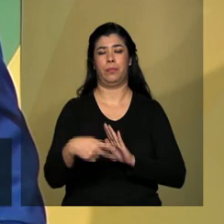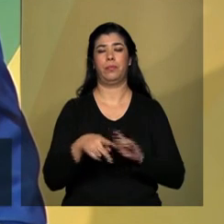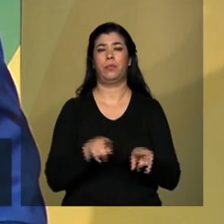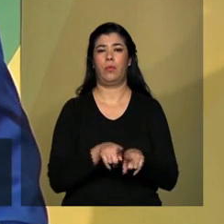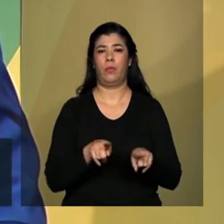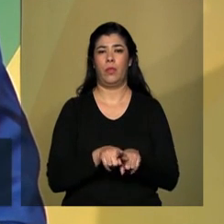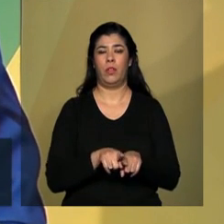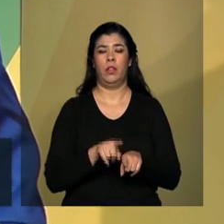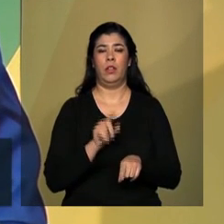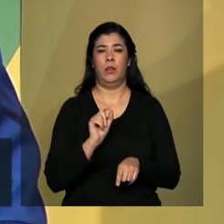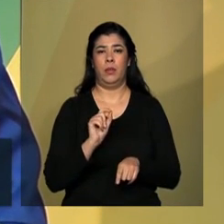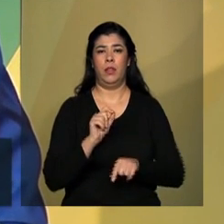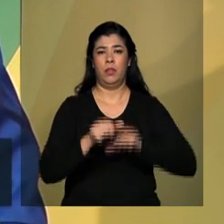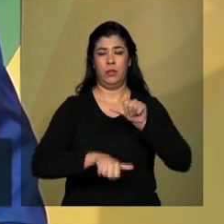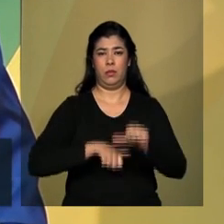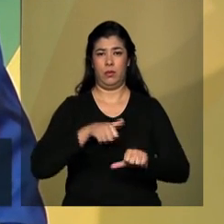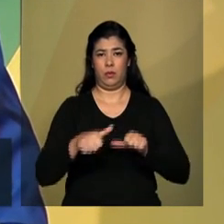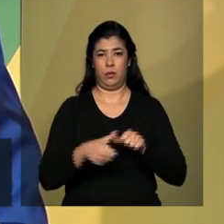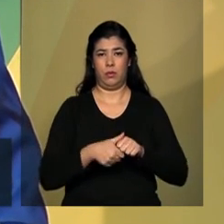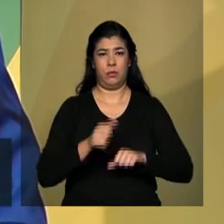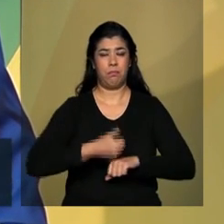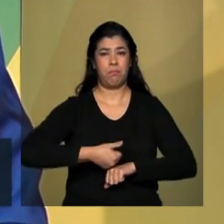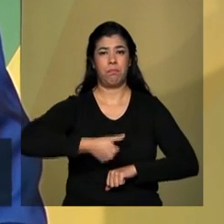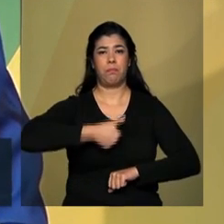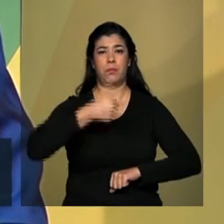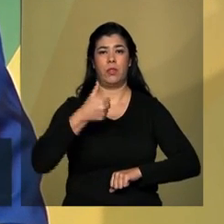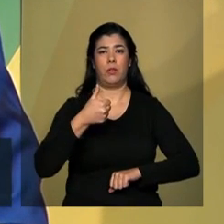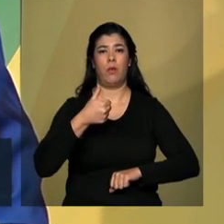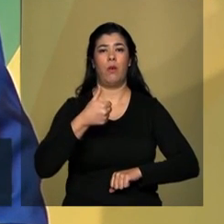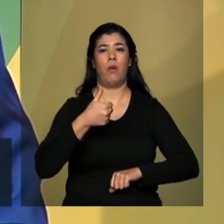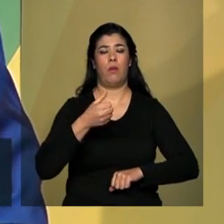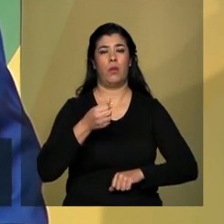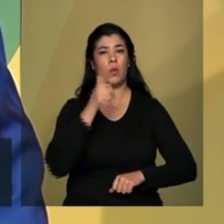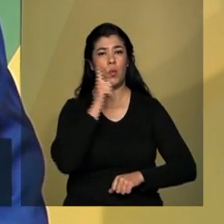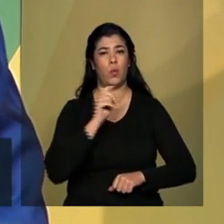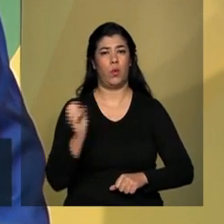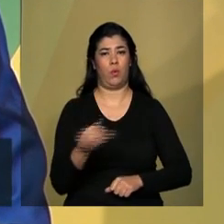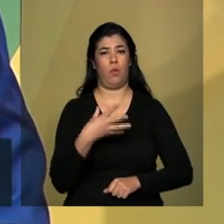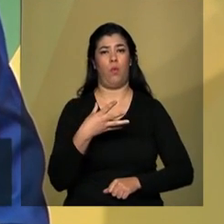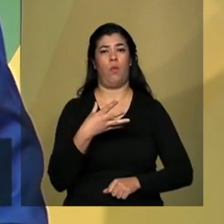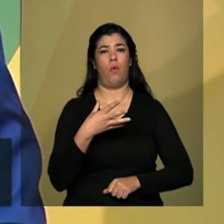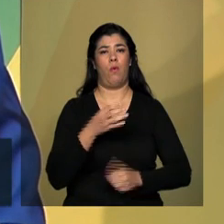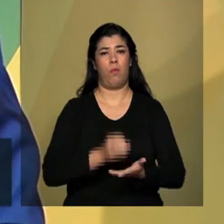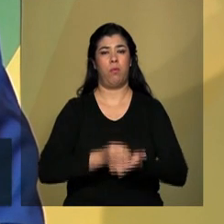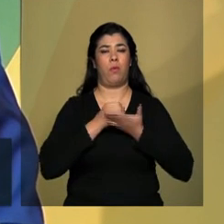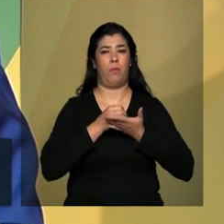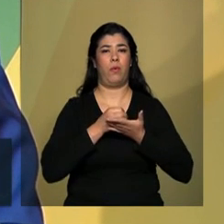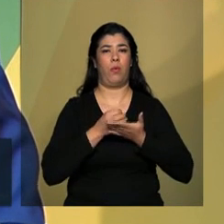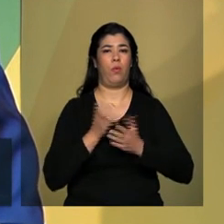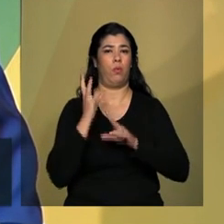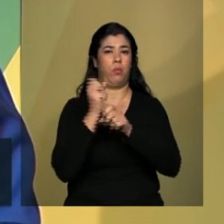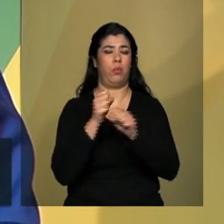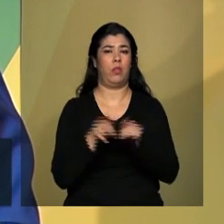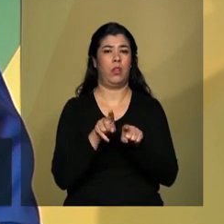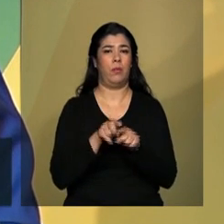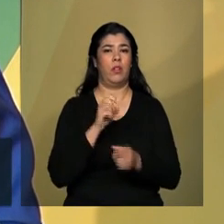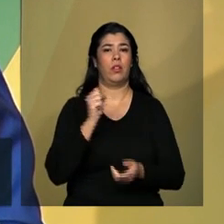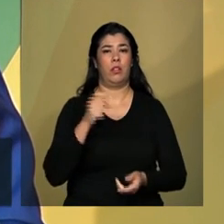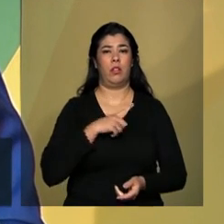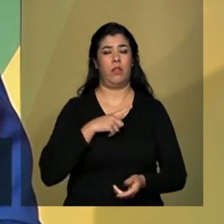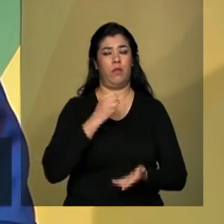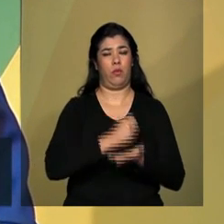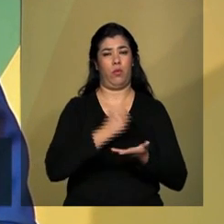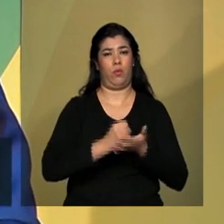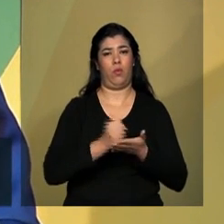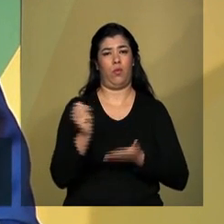Assim que para tornarmos viáveis esses novos investimentos, tivemos que fazer um novo contrato com os acionistas existentes